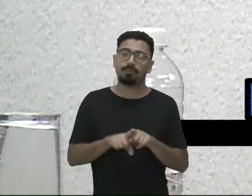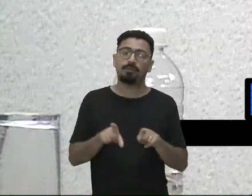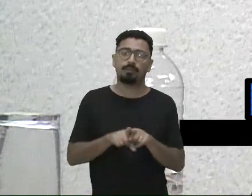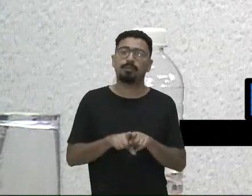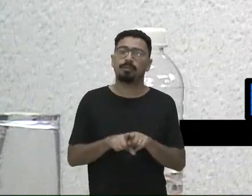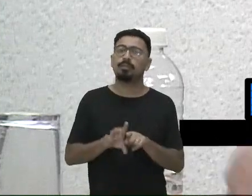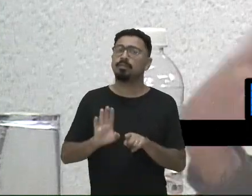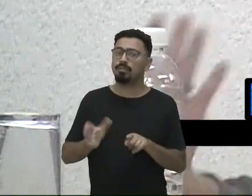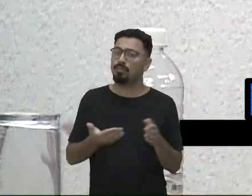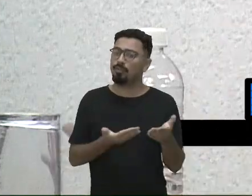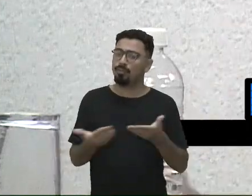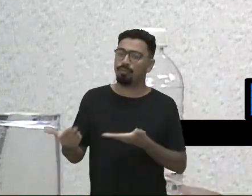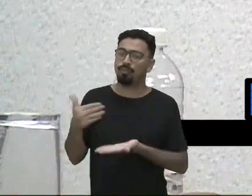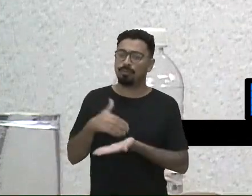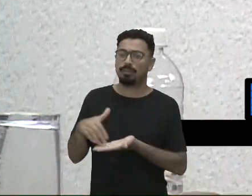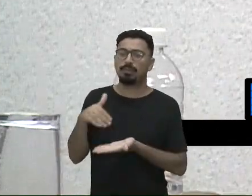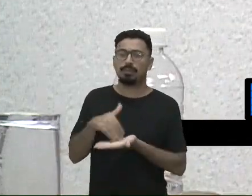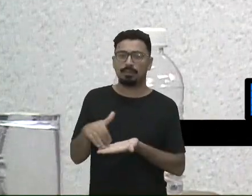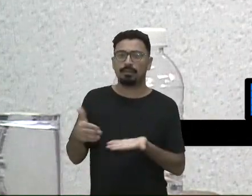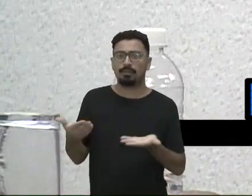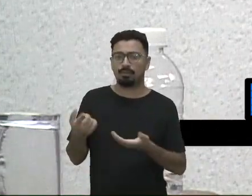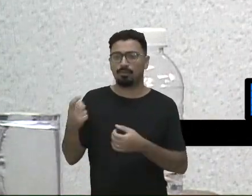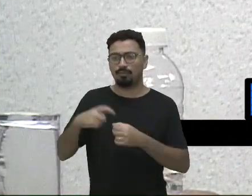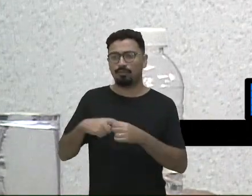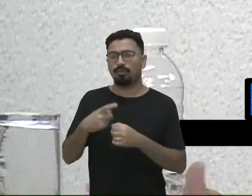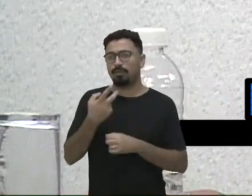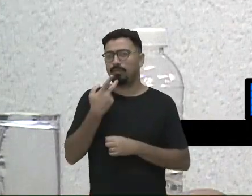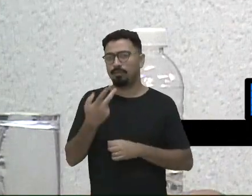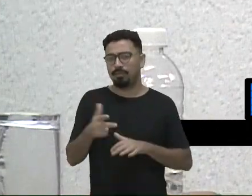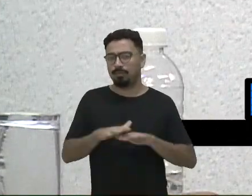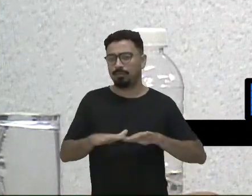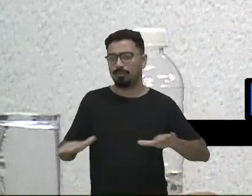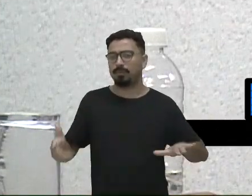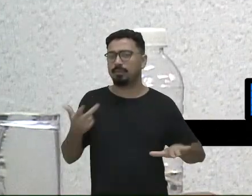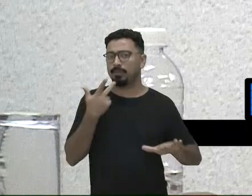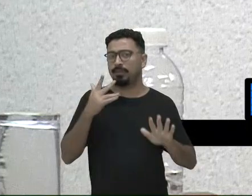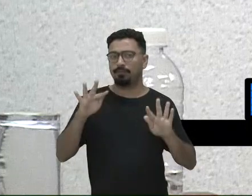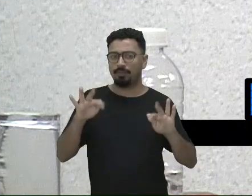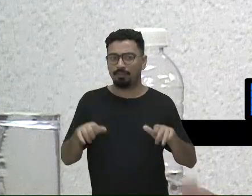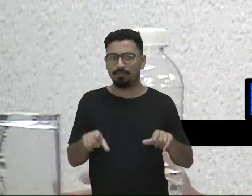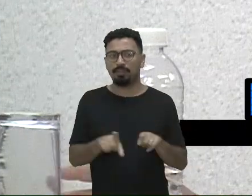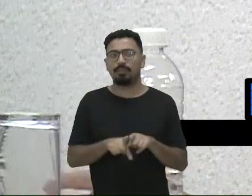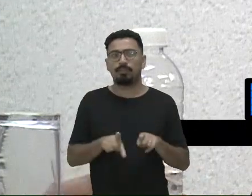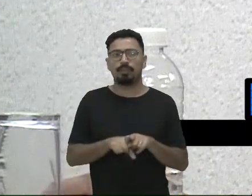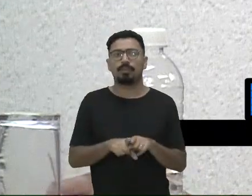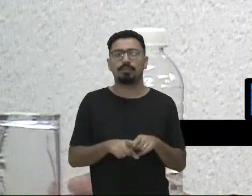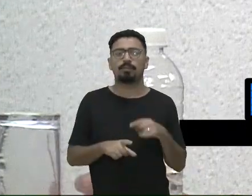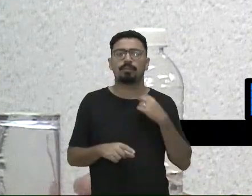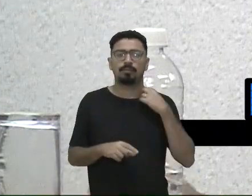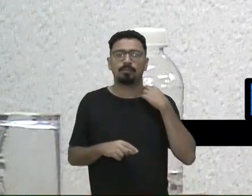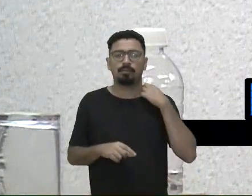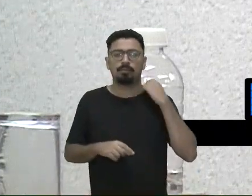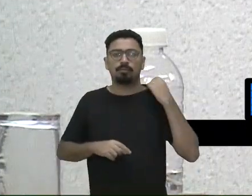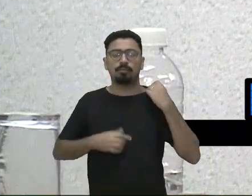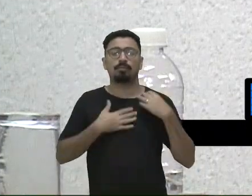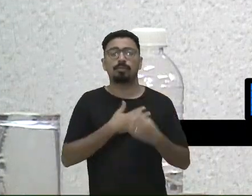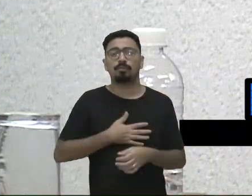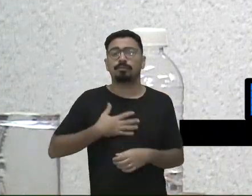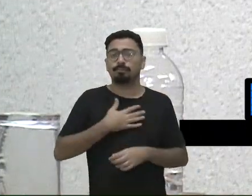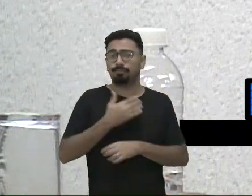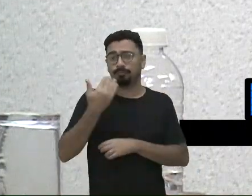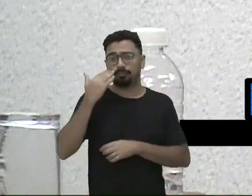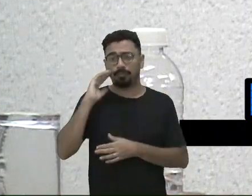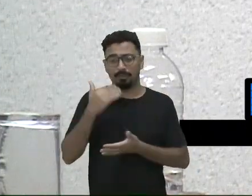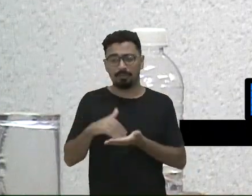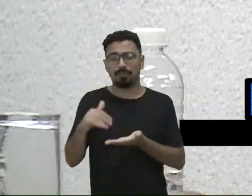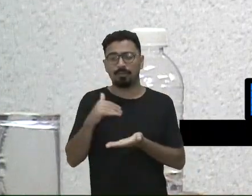a secretaria. Eu vou passar a fala novamente para a mesa, para as considerações finais. E já gostaria de entender, da